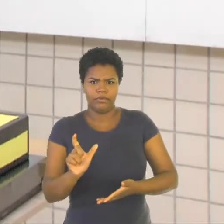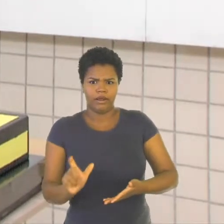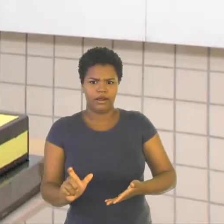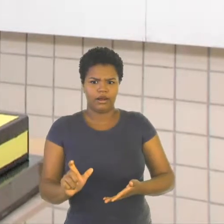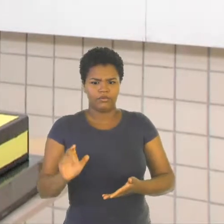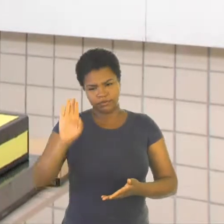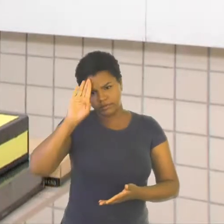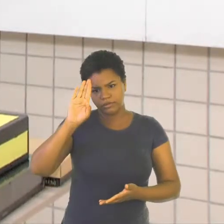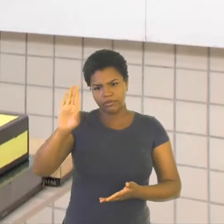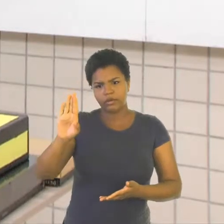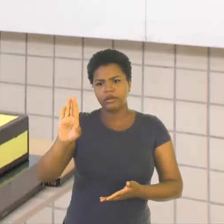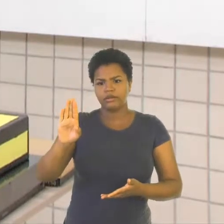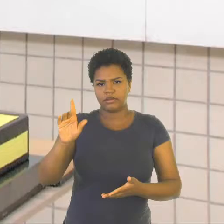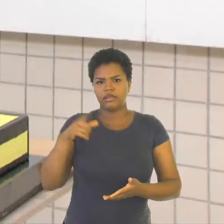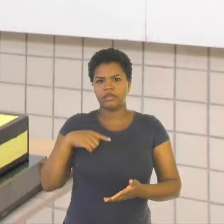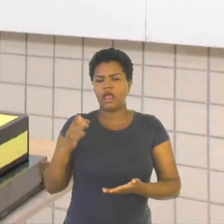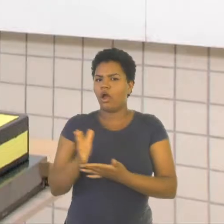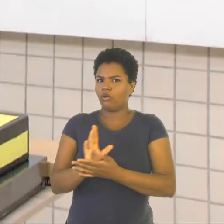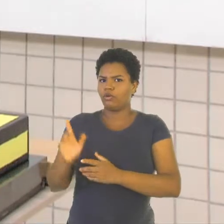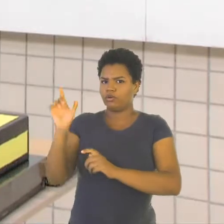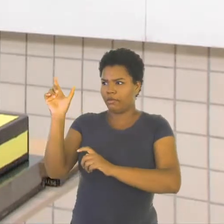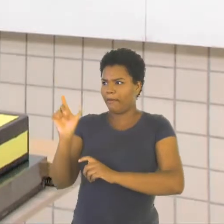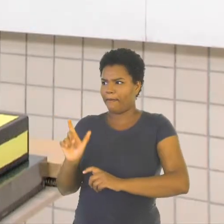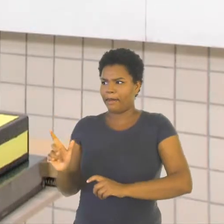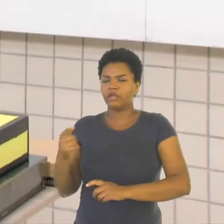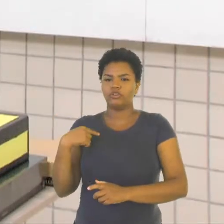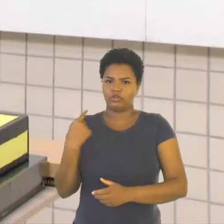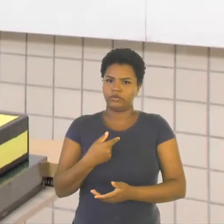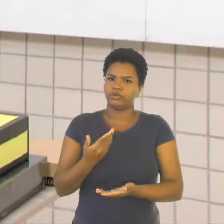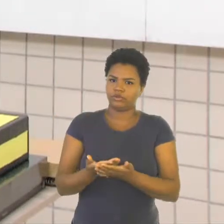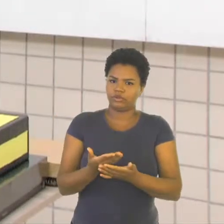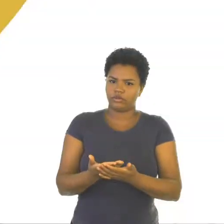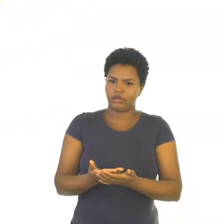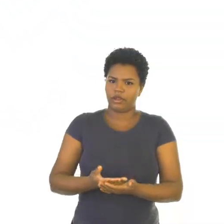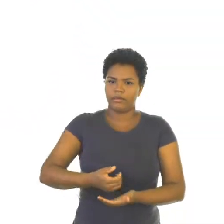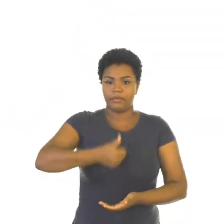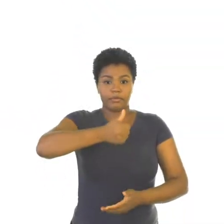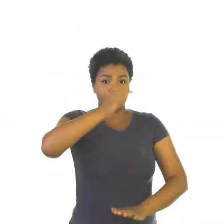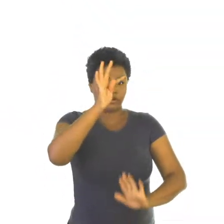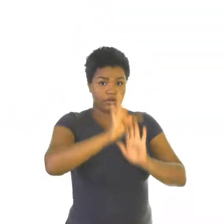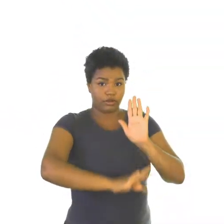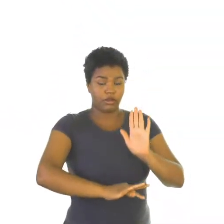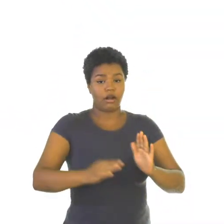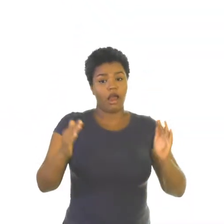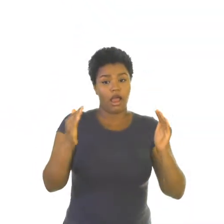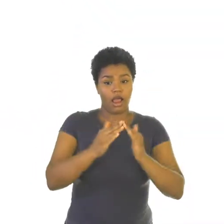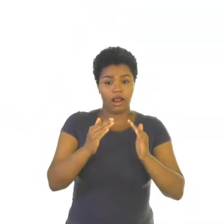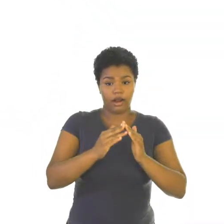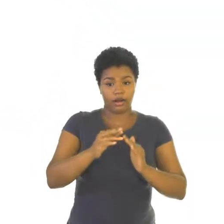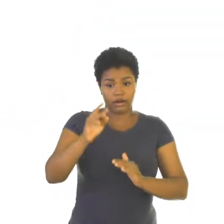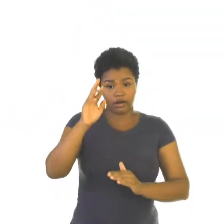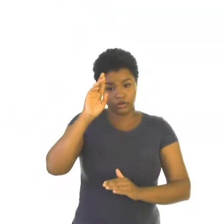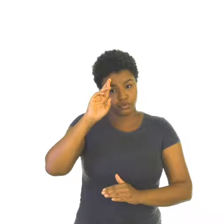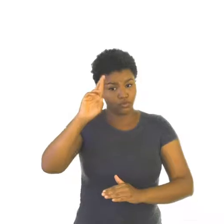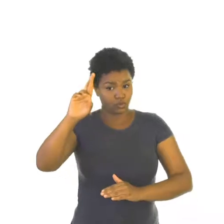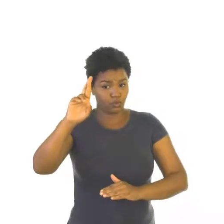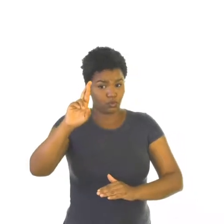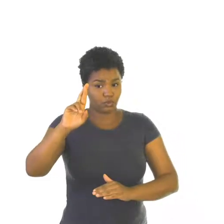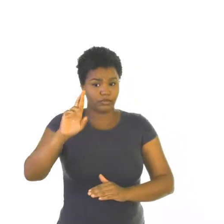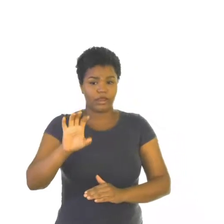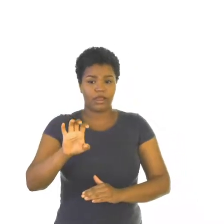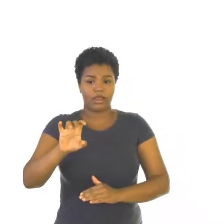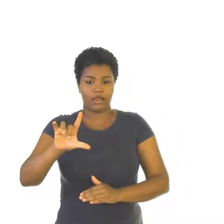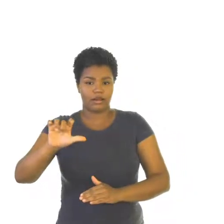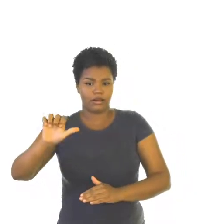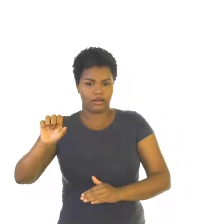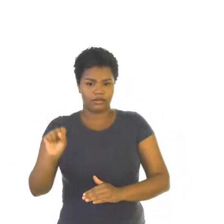no quadro que depois nós vamos explorar. Como eu falei, o primeiro texto, A Casa e Seu Dono, Elias José. Olha a